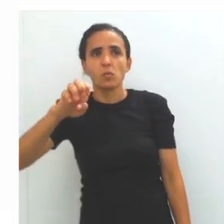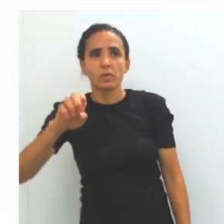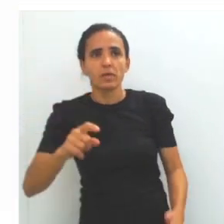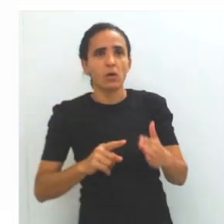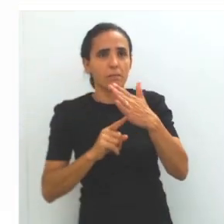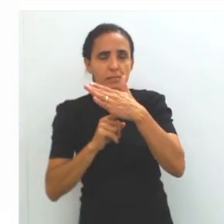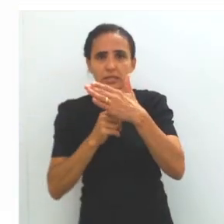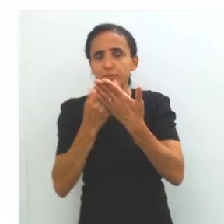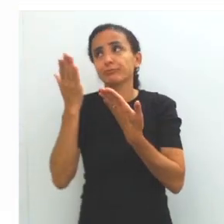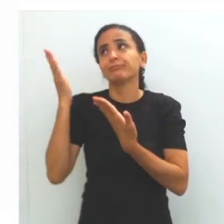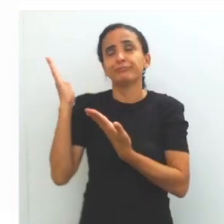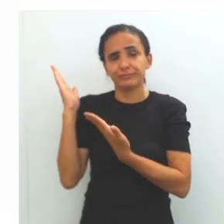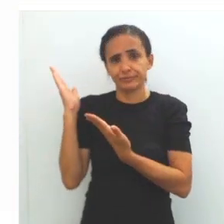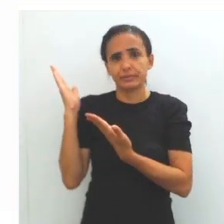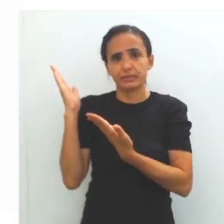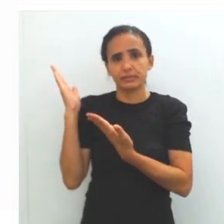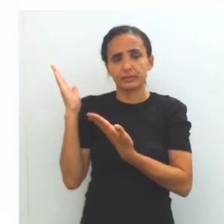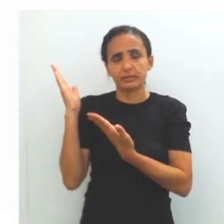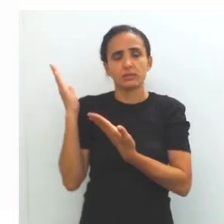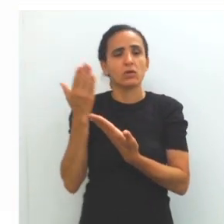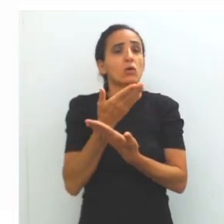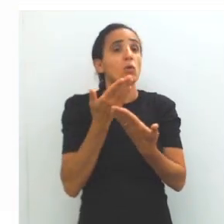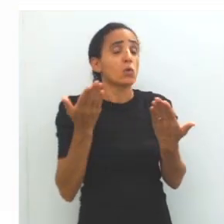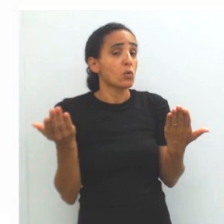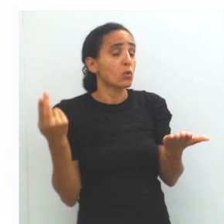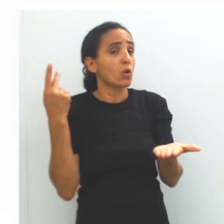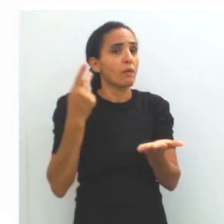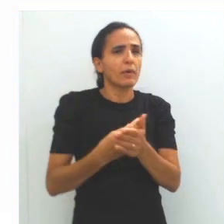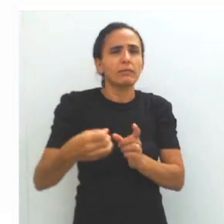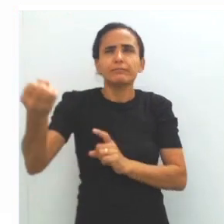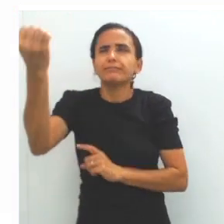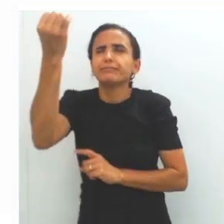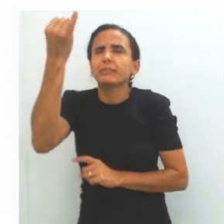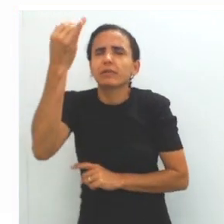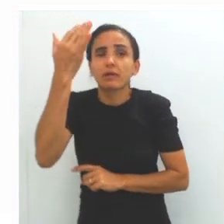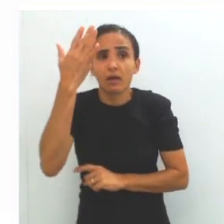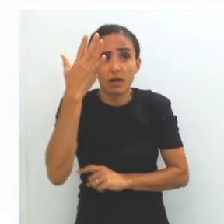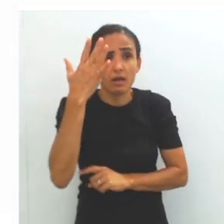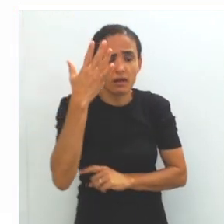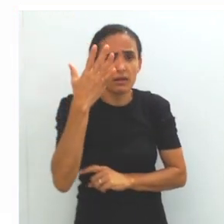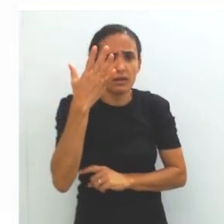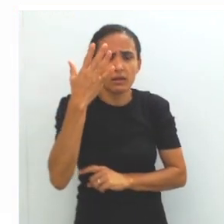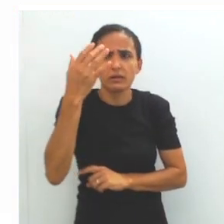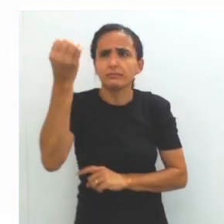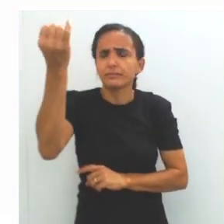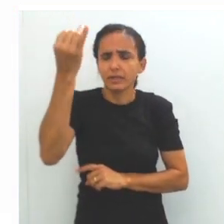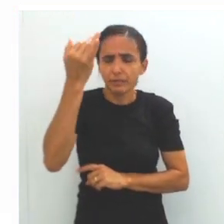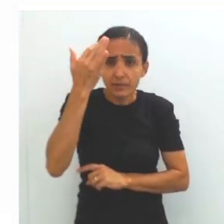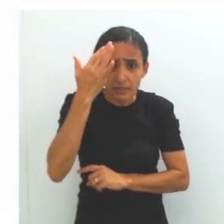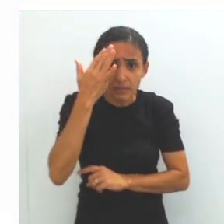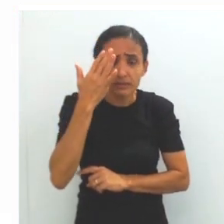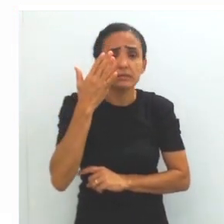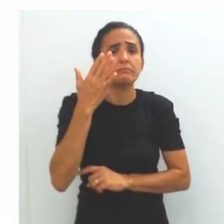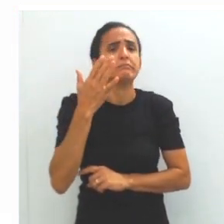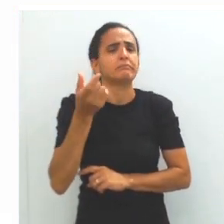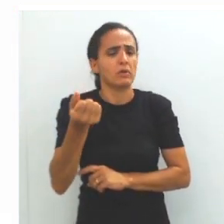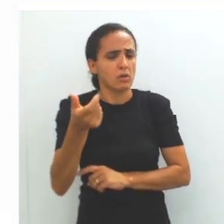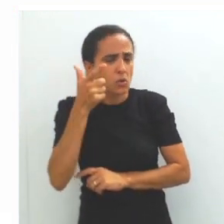aí. Preste atenção comigo. Quem é míope, a luz refletida, emitida do objeto,